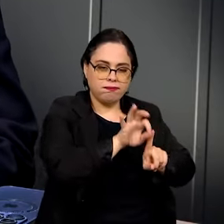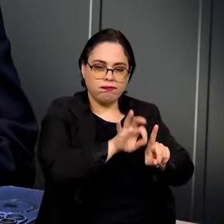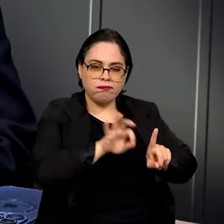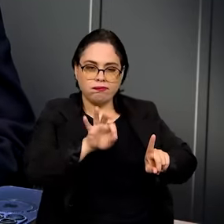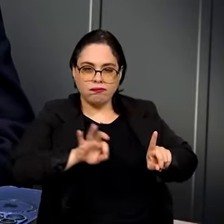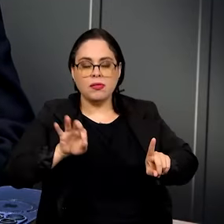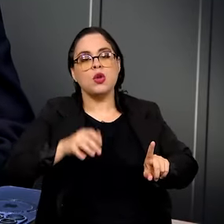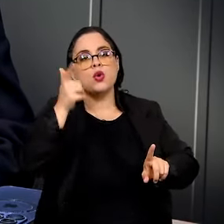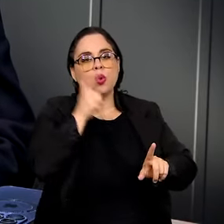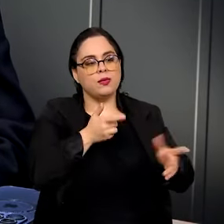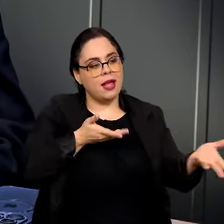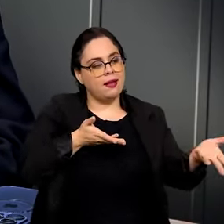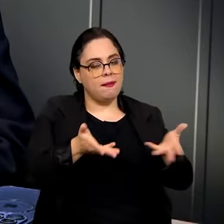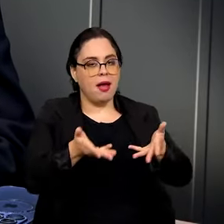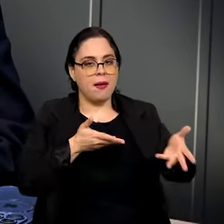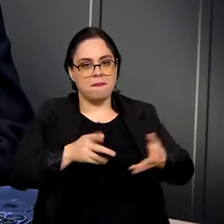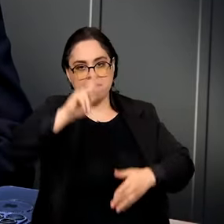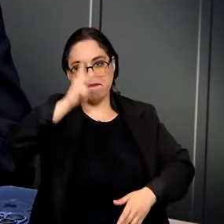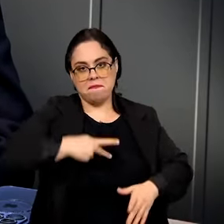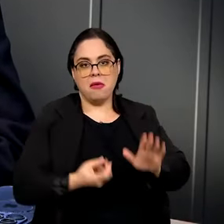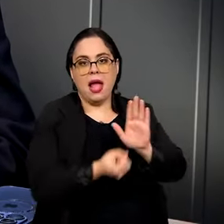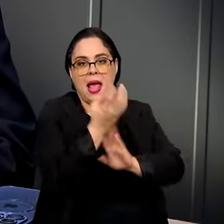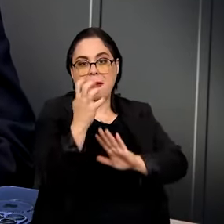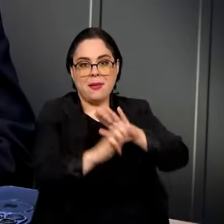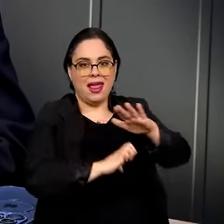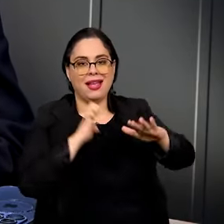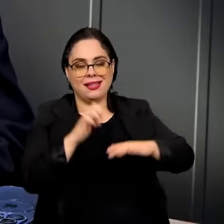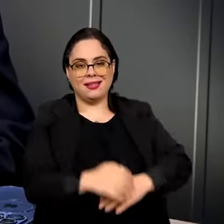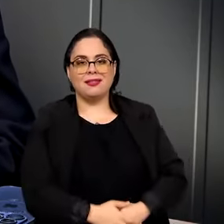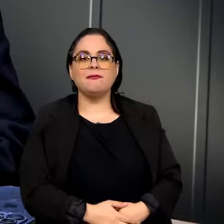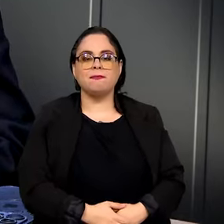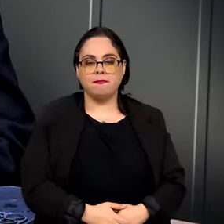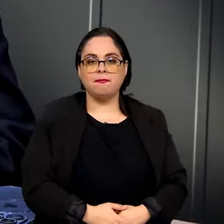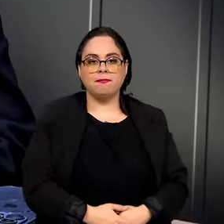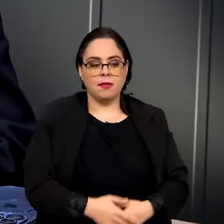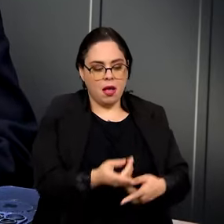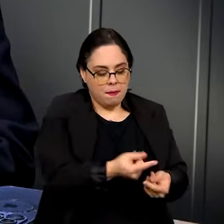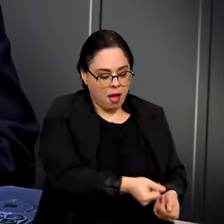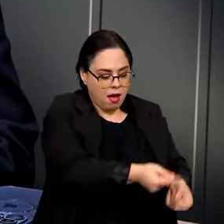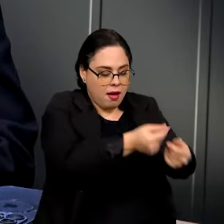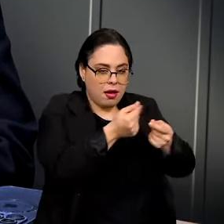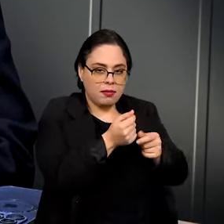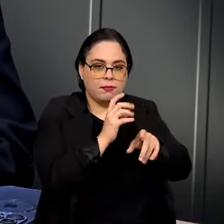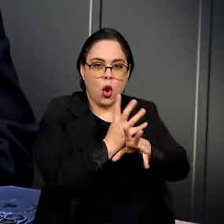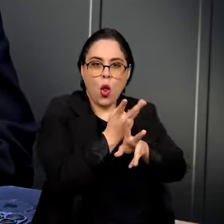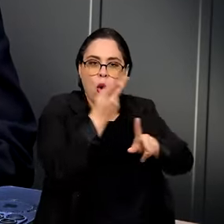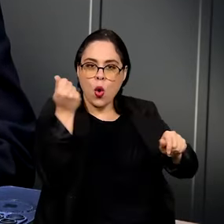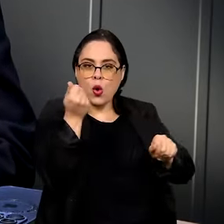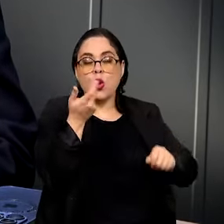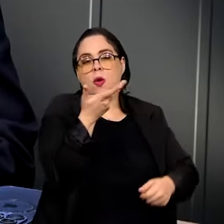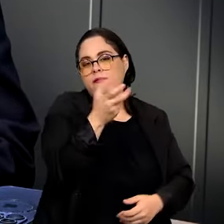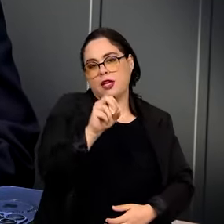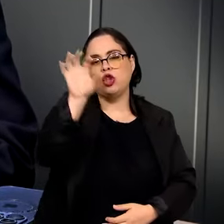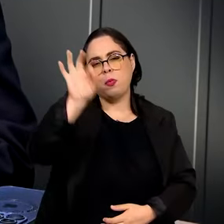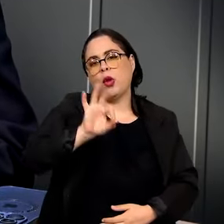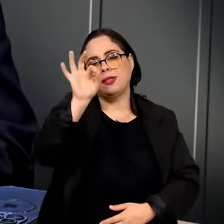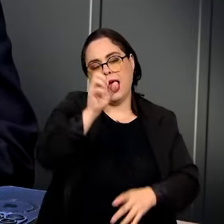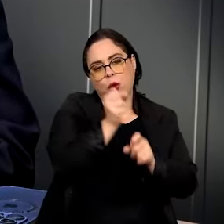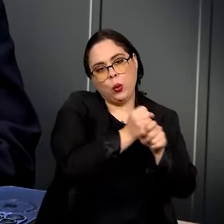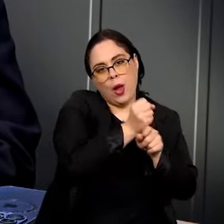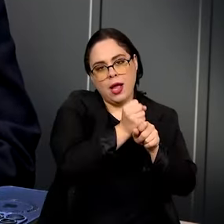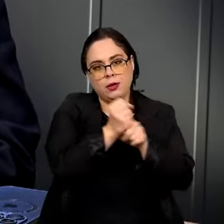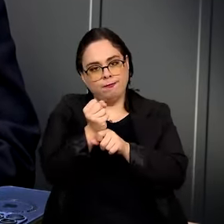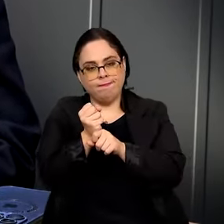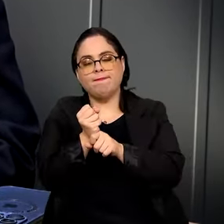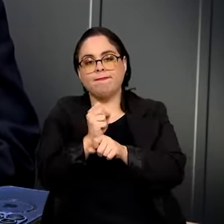juros exequíveis para viabilização do seu próprio negócio a rentabilidade desses negócios